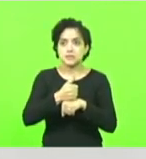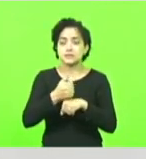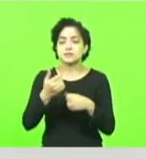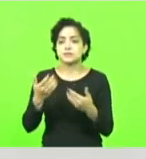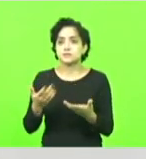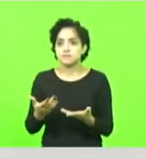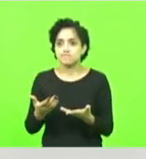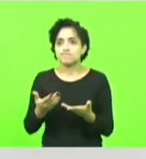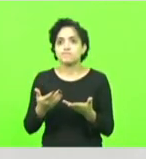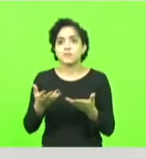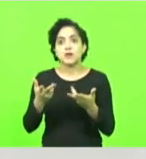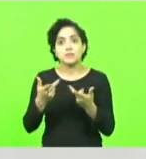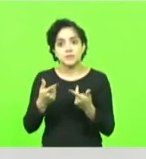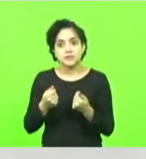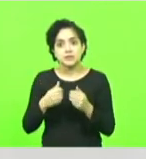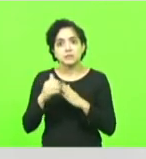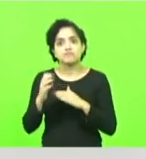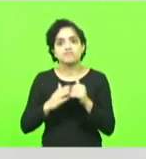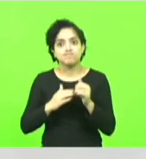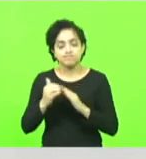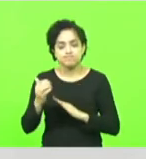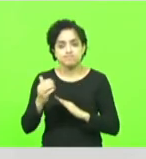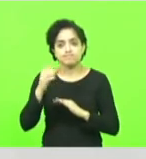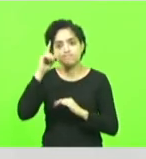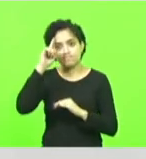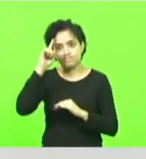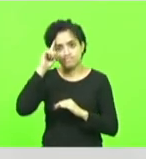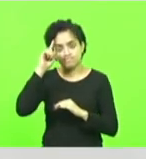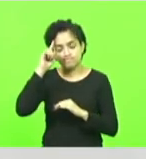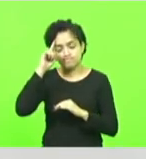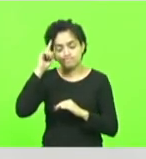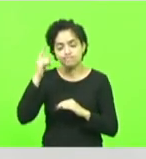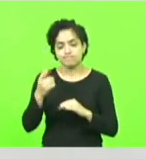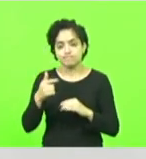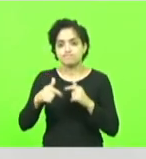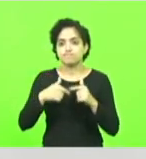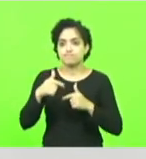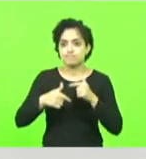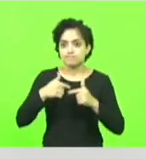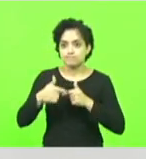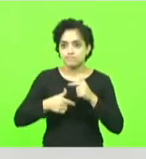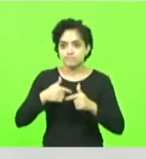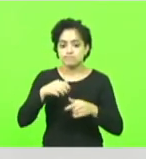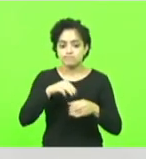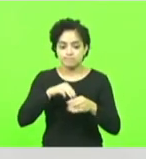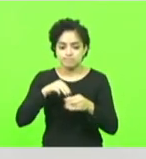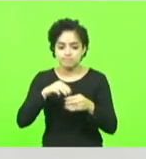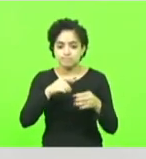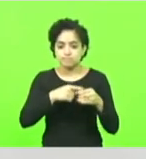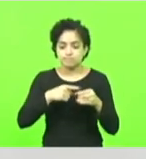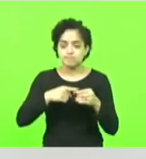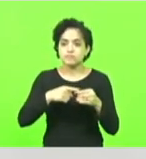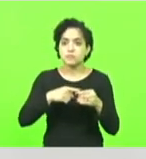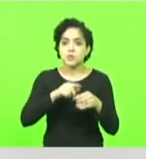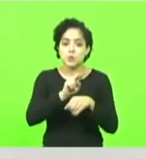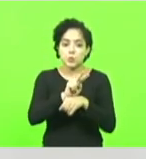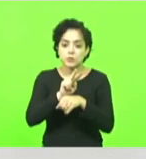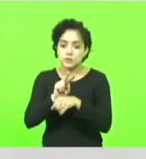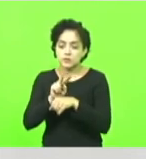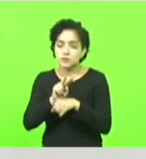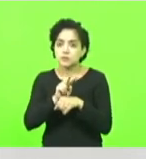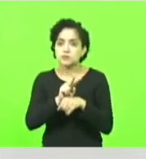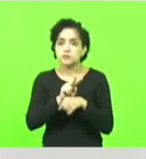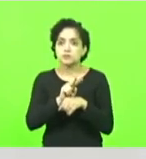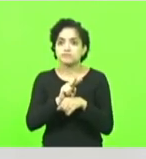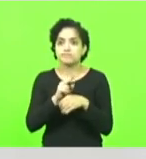de extrema habilidade e que todos os dias estão aí nas ruas do nosso Estado, pelos municípios, fazendo a segurança pública ser o que ela é. Ter esses